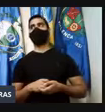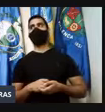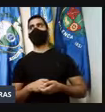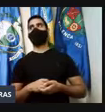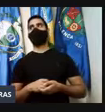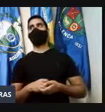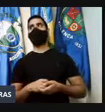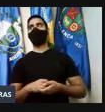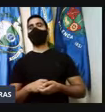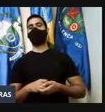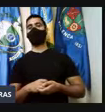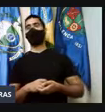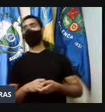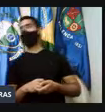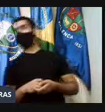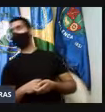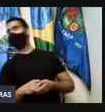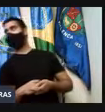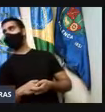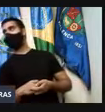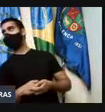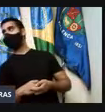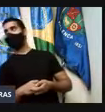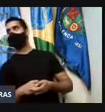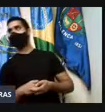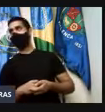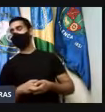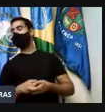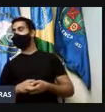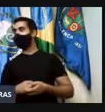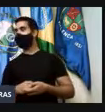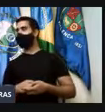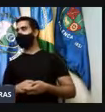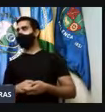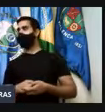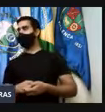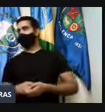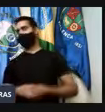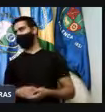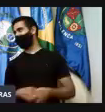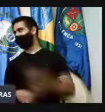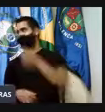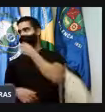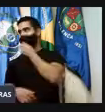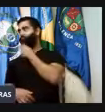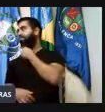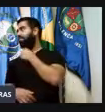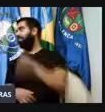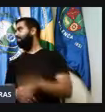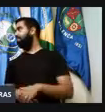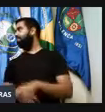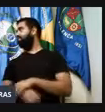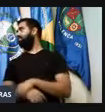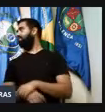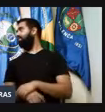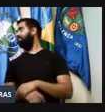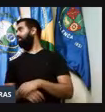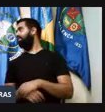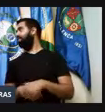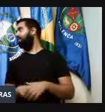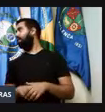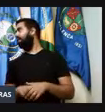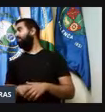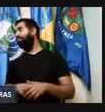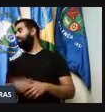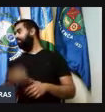né, da prefeitura. A atribuição é do Executivo. A Câmara pode convocar, fiscalizar, mas